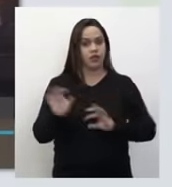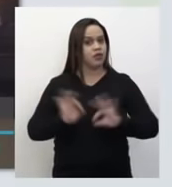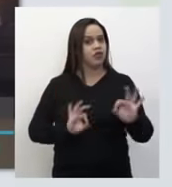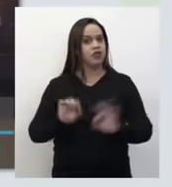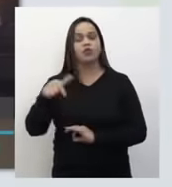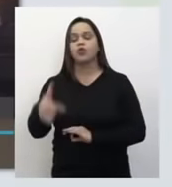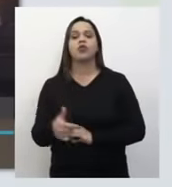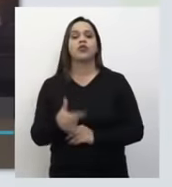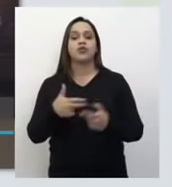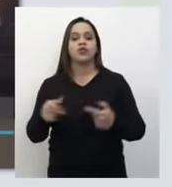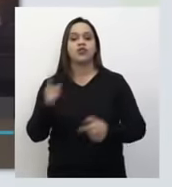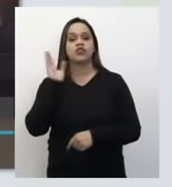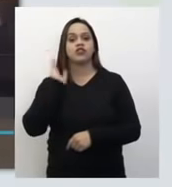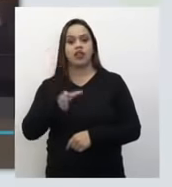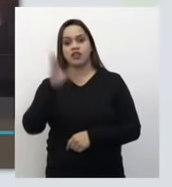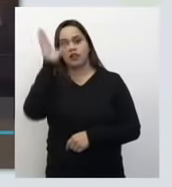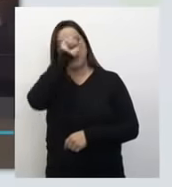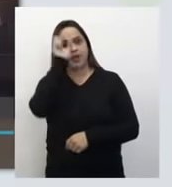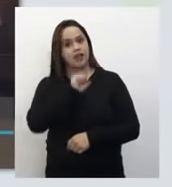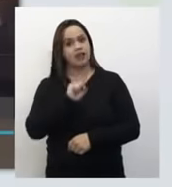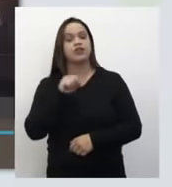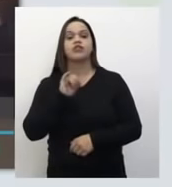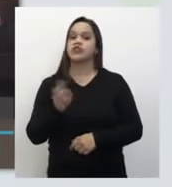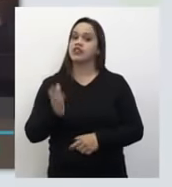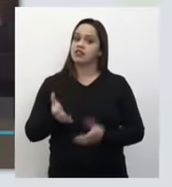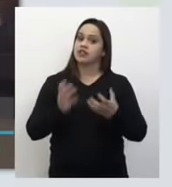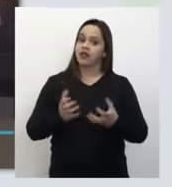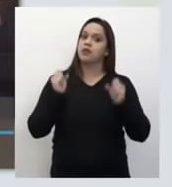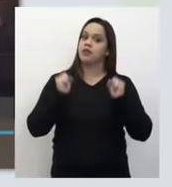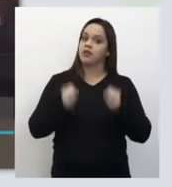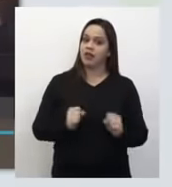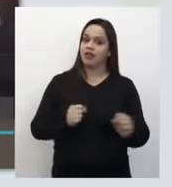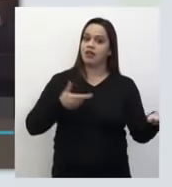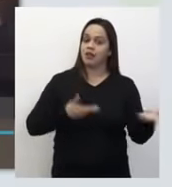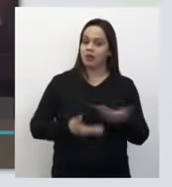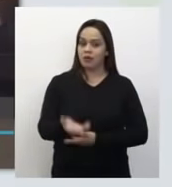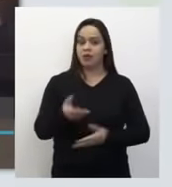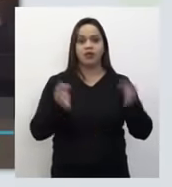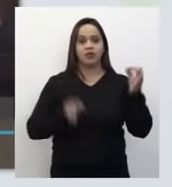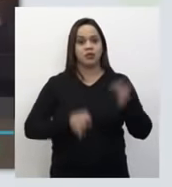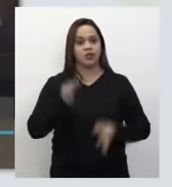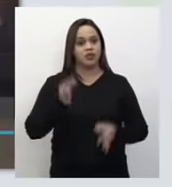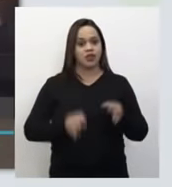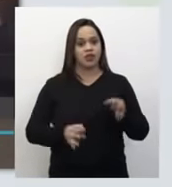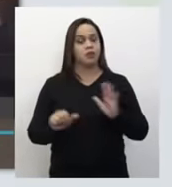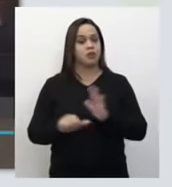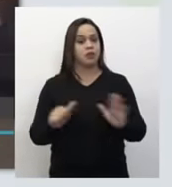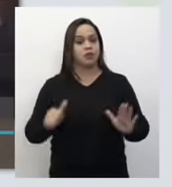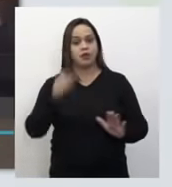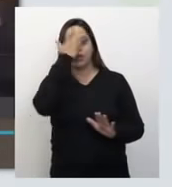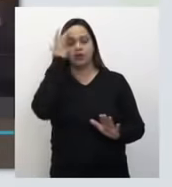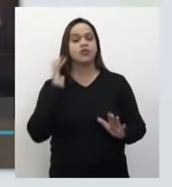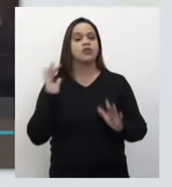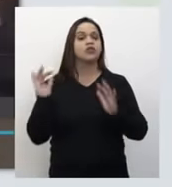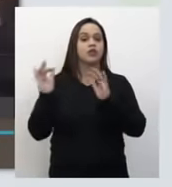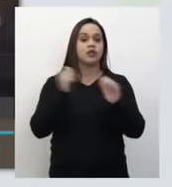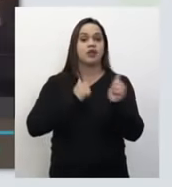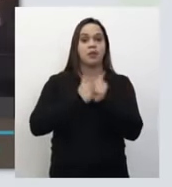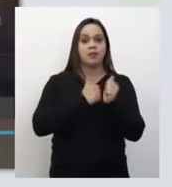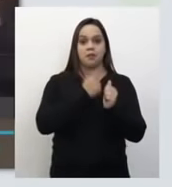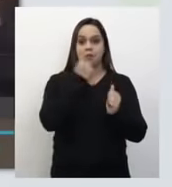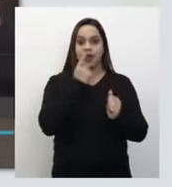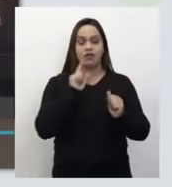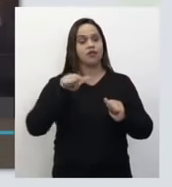estão aprendendo agora? Se quiserem e puderem, compartilhem esse projeto, primeiro com as pessoas que estão perto de vocês e